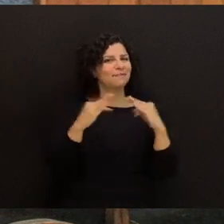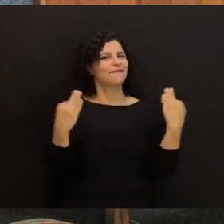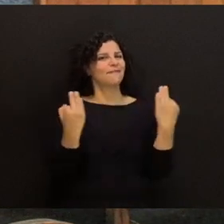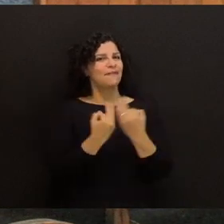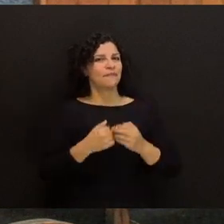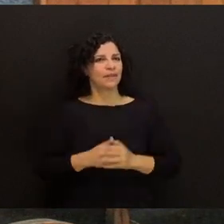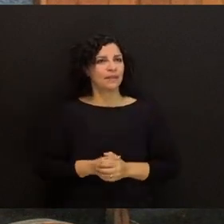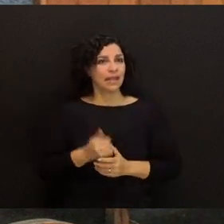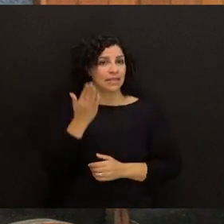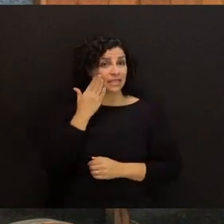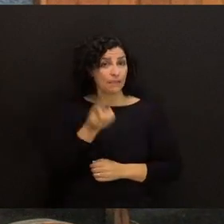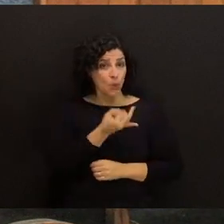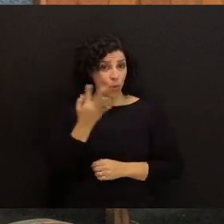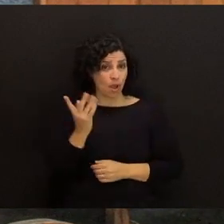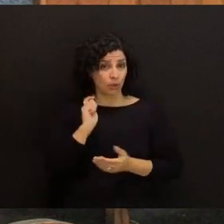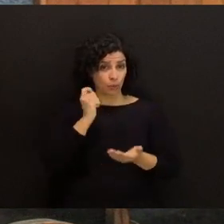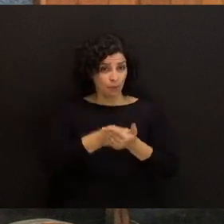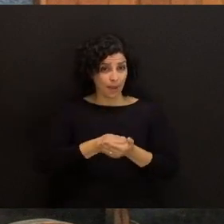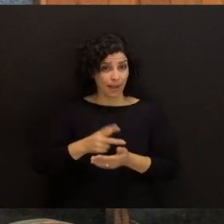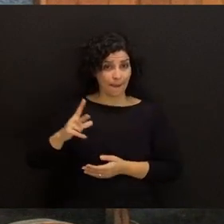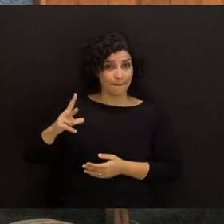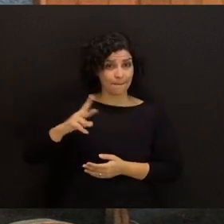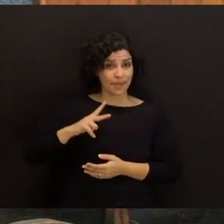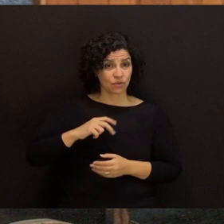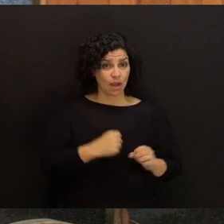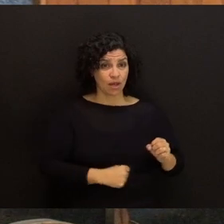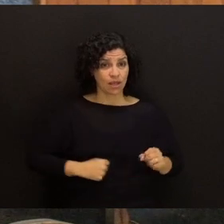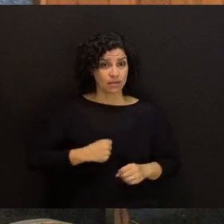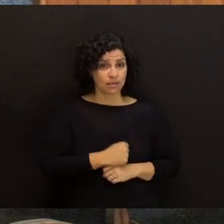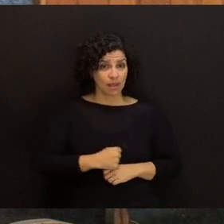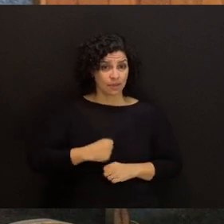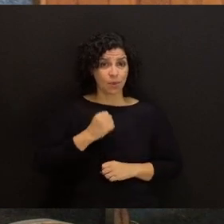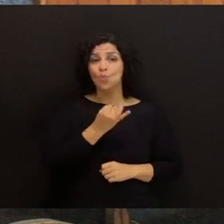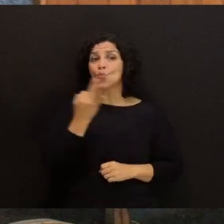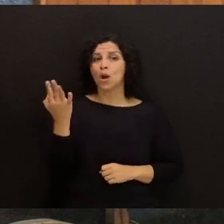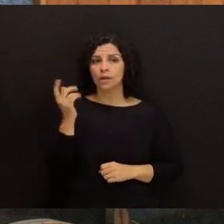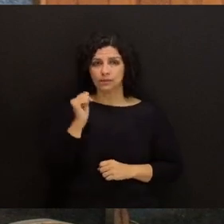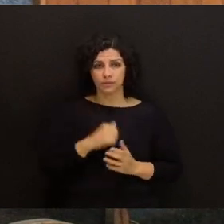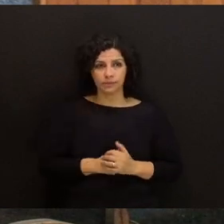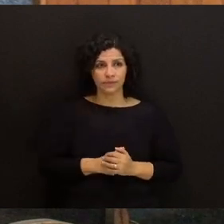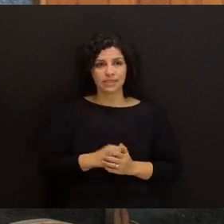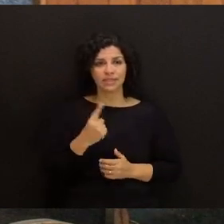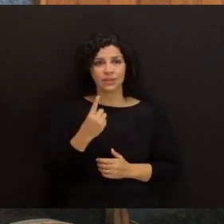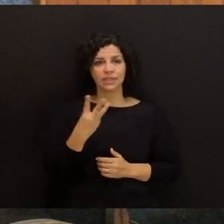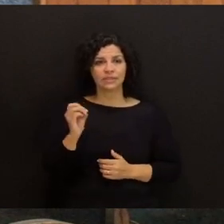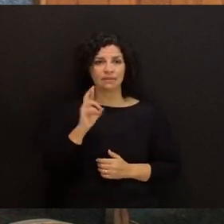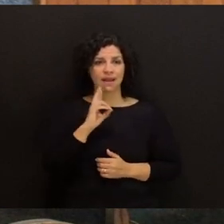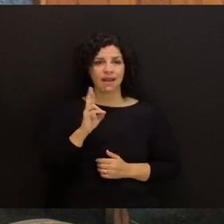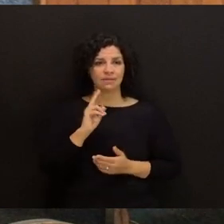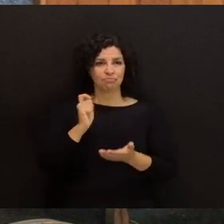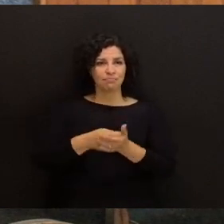sabe quanto que custa esse exame na rede particular Vereador Samuel Pinheiro 130